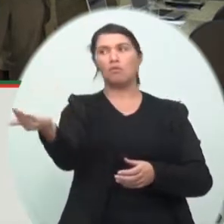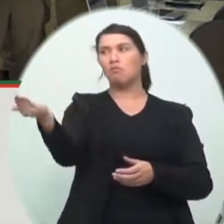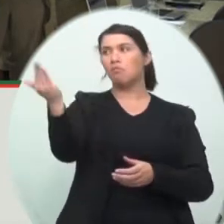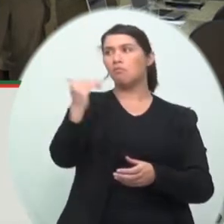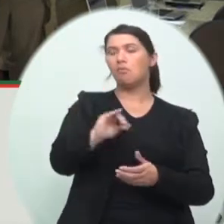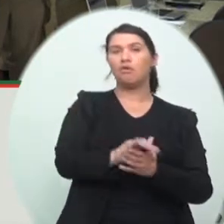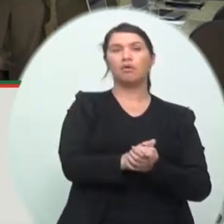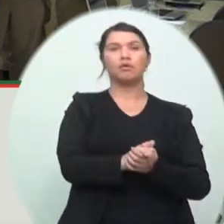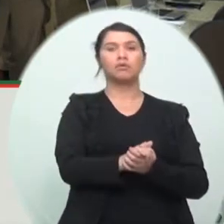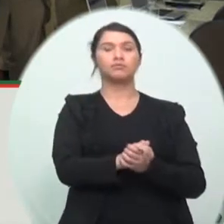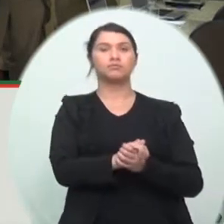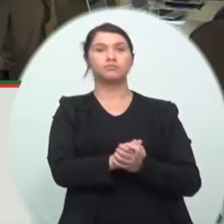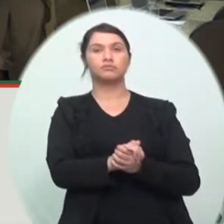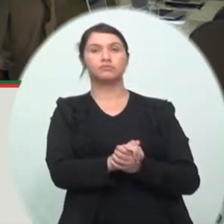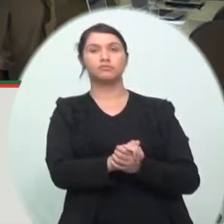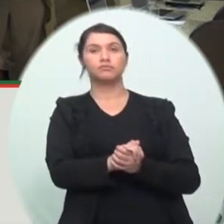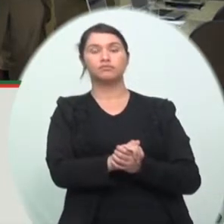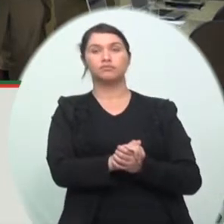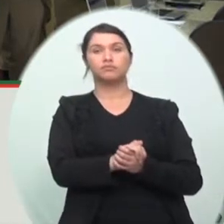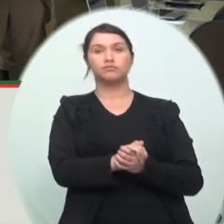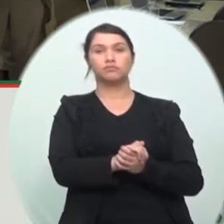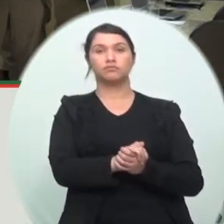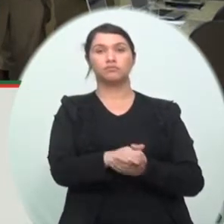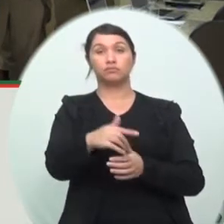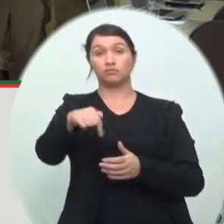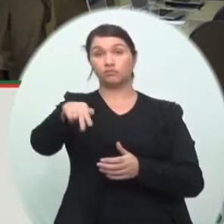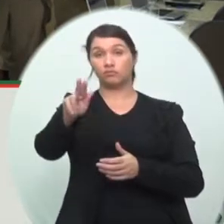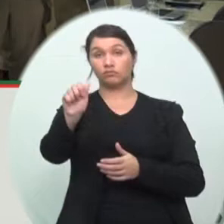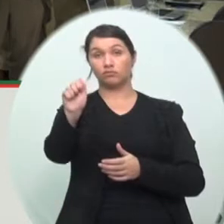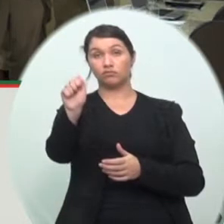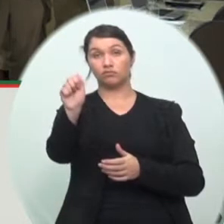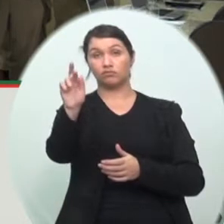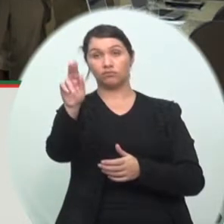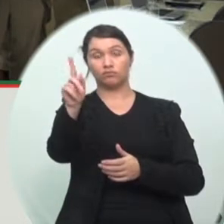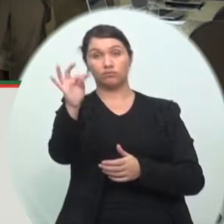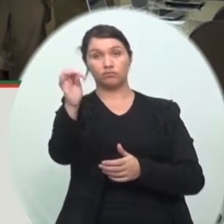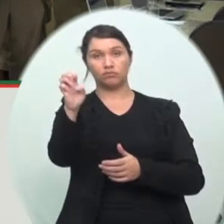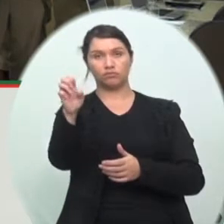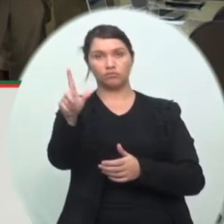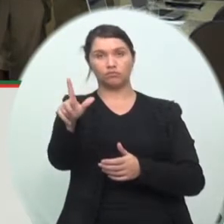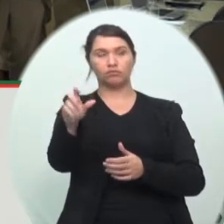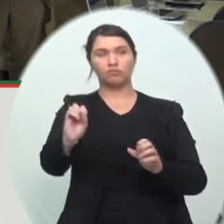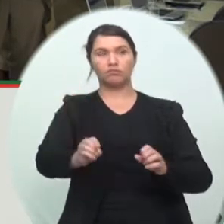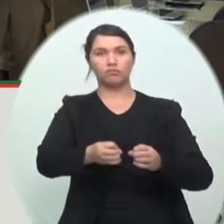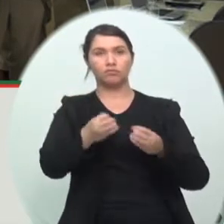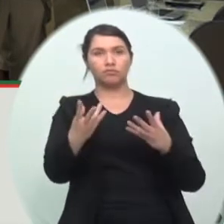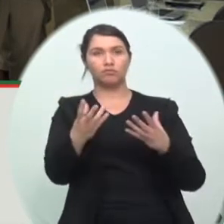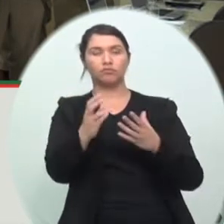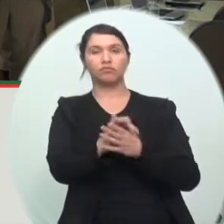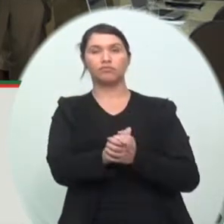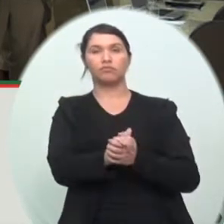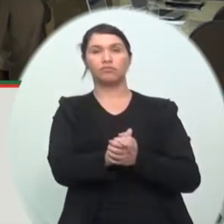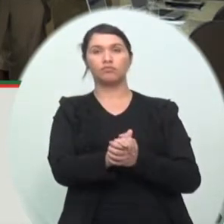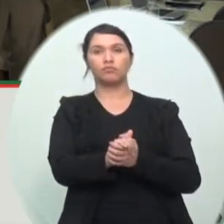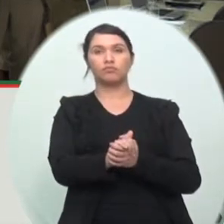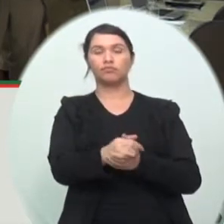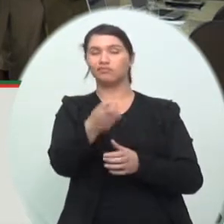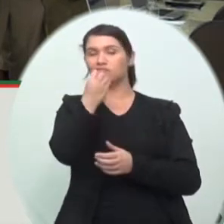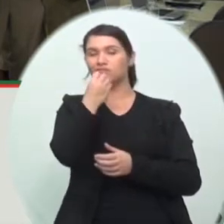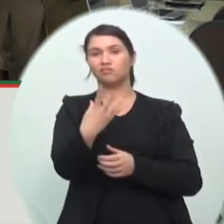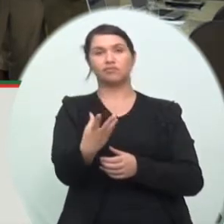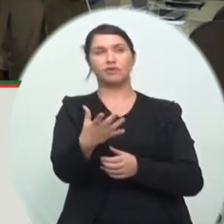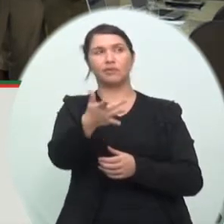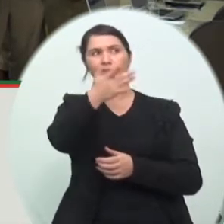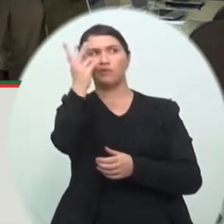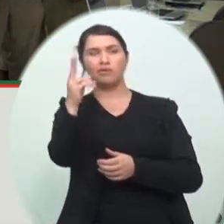receberam no quartel e de maneiras que eu jamais esperava ser recebido. Pessoas que até